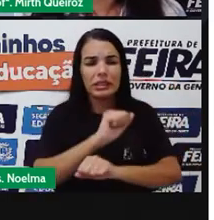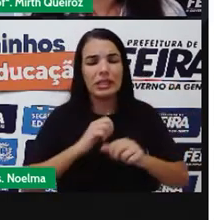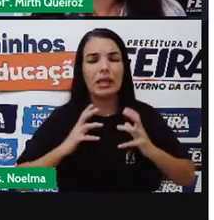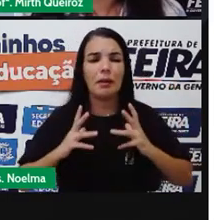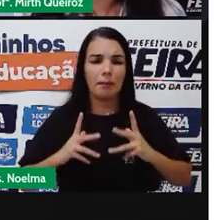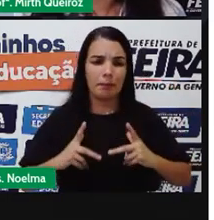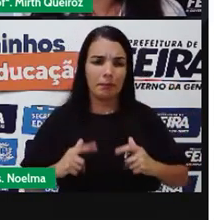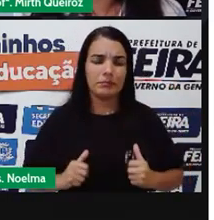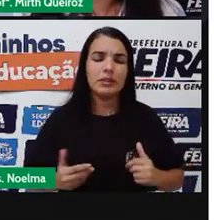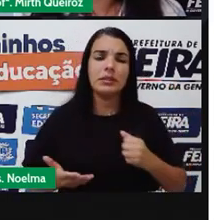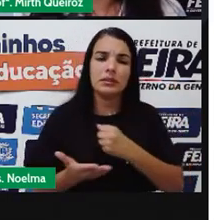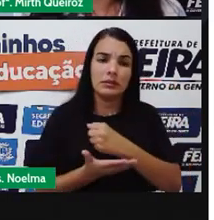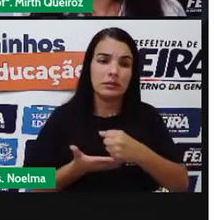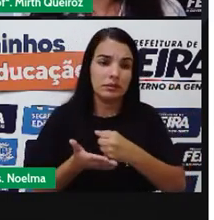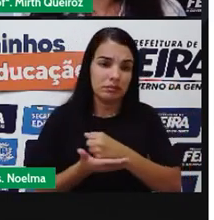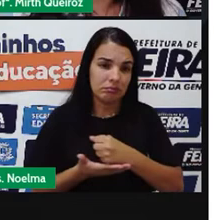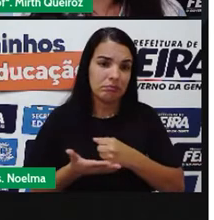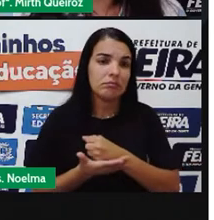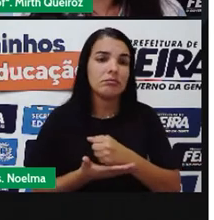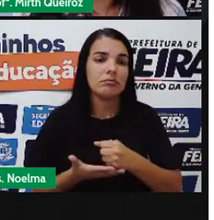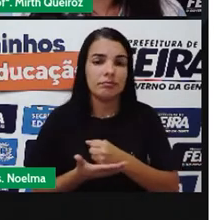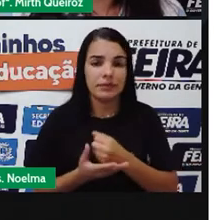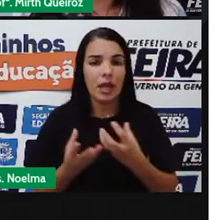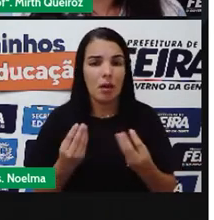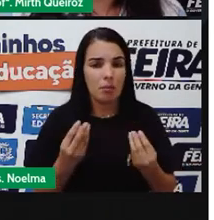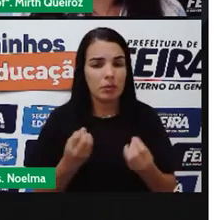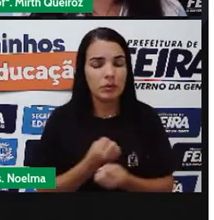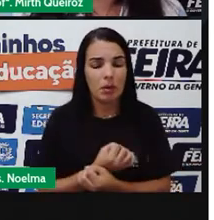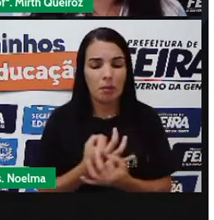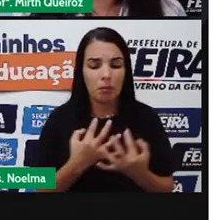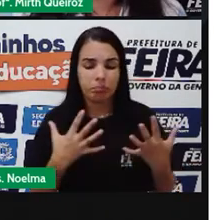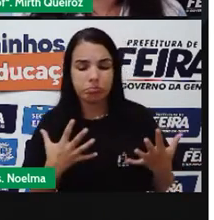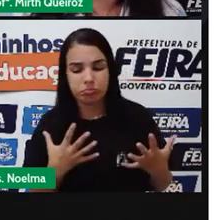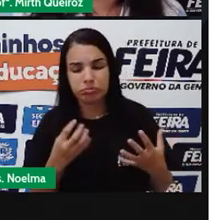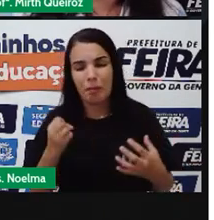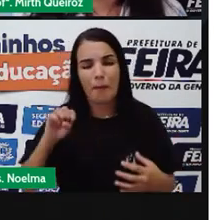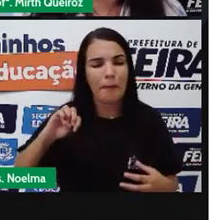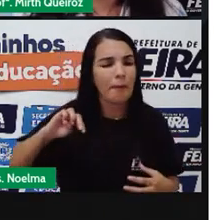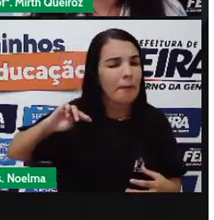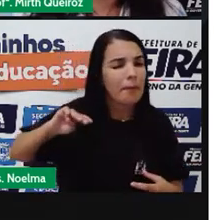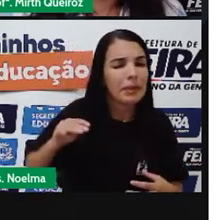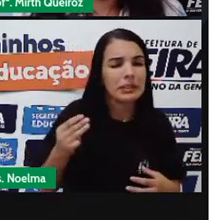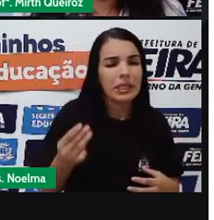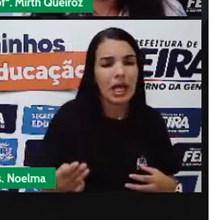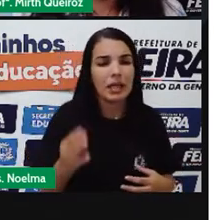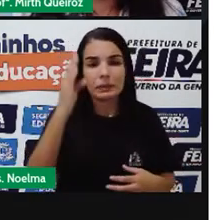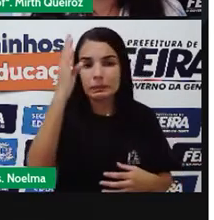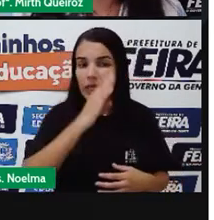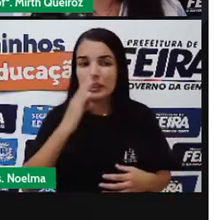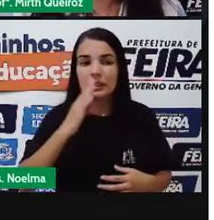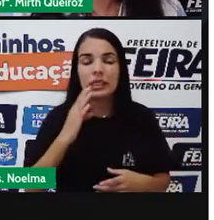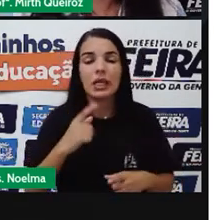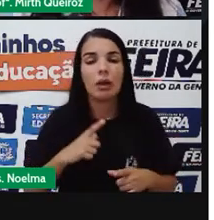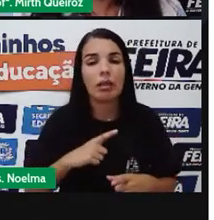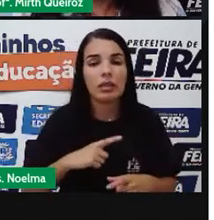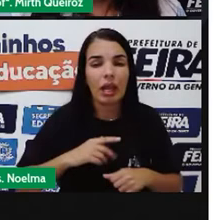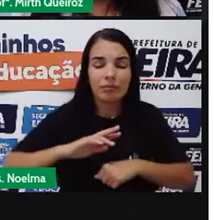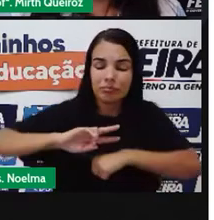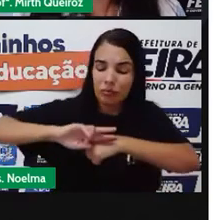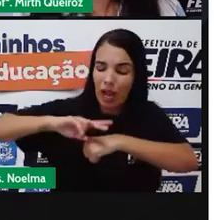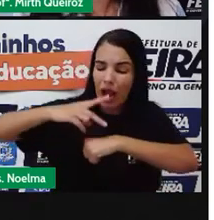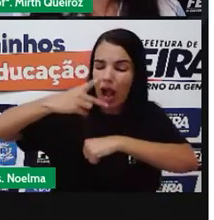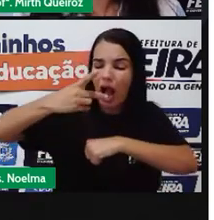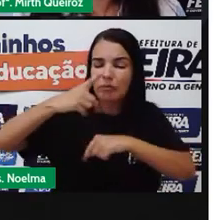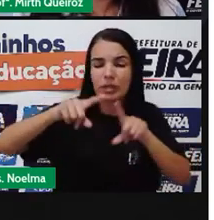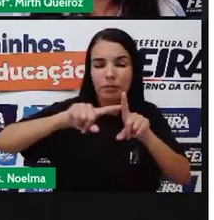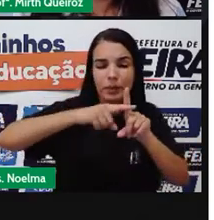faz parte do cotidiano de milhares de brasileiros. E devido a essa alta taxa, né,